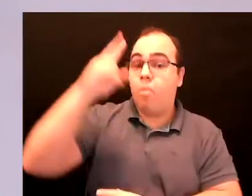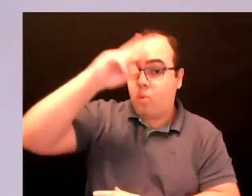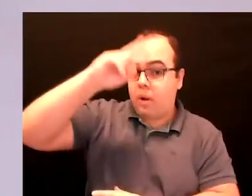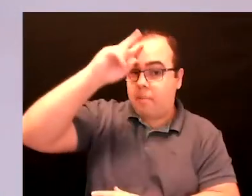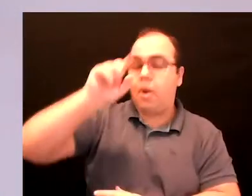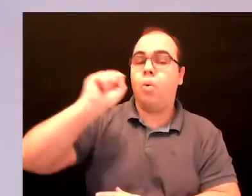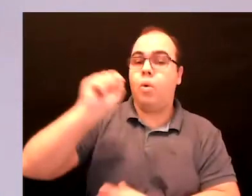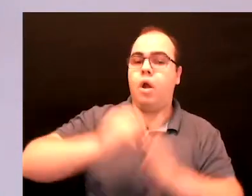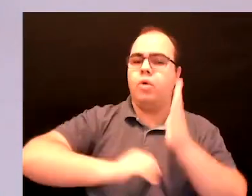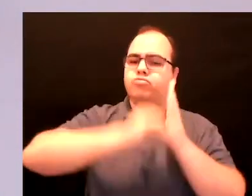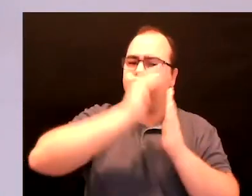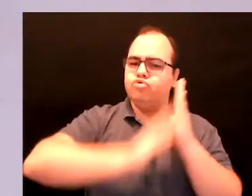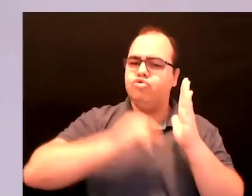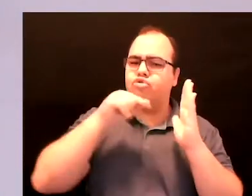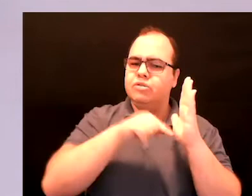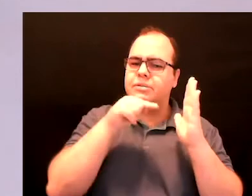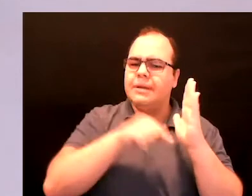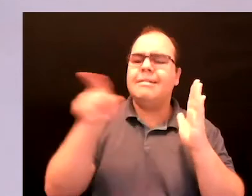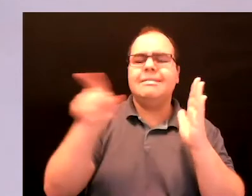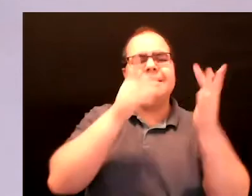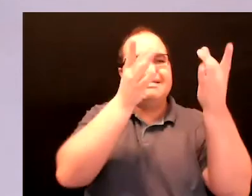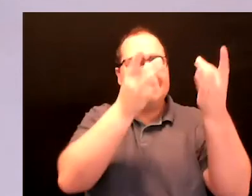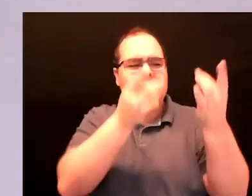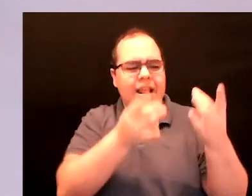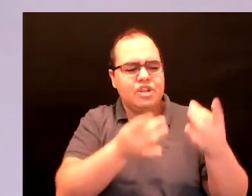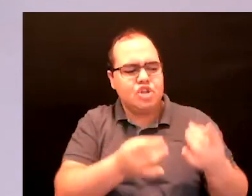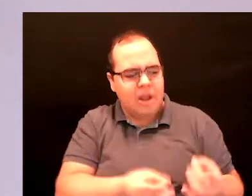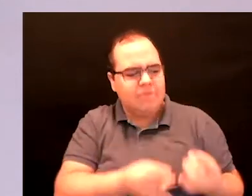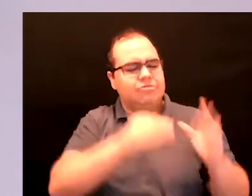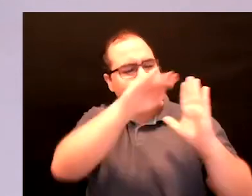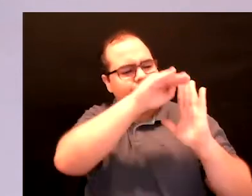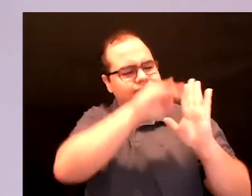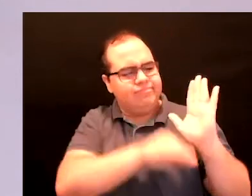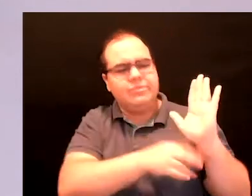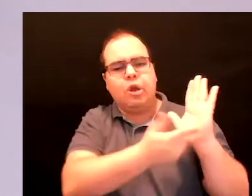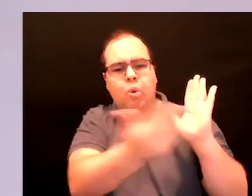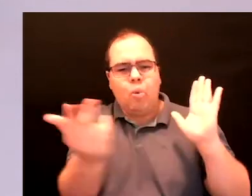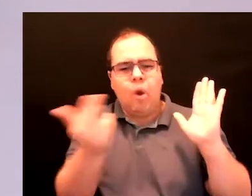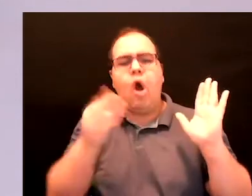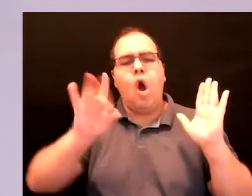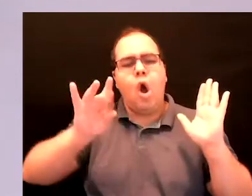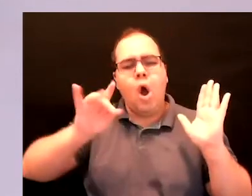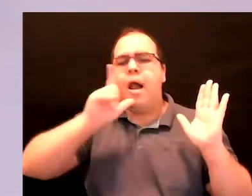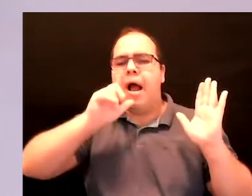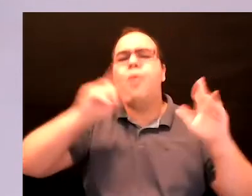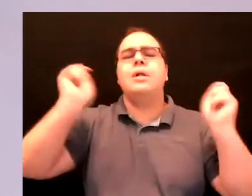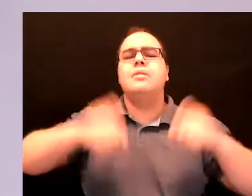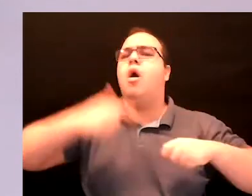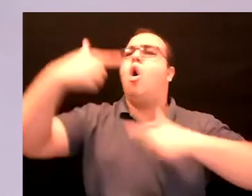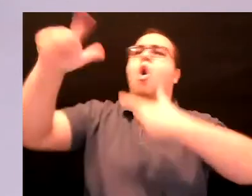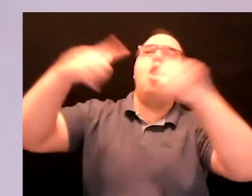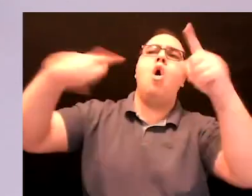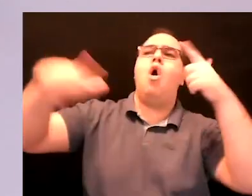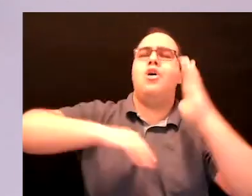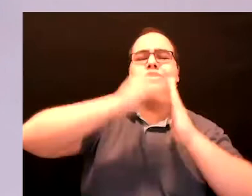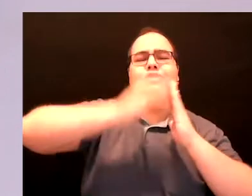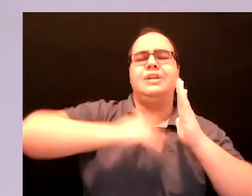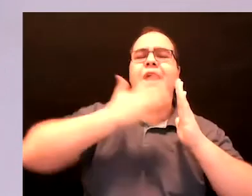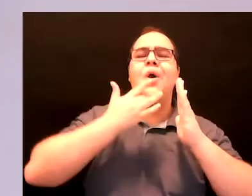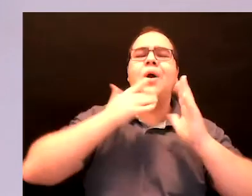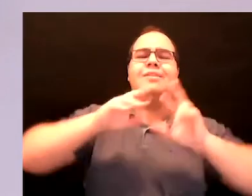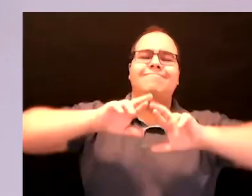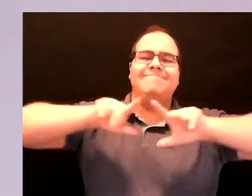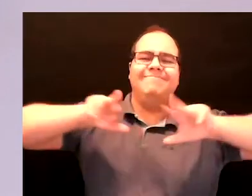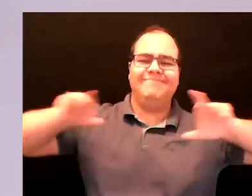essa tinta, com esses mesmos ingredientes, a cola e a água, você pode fazer outras tintas naturais